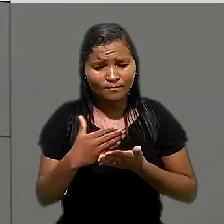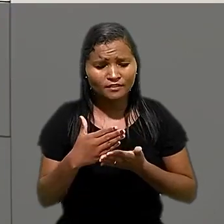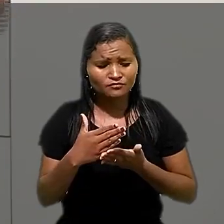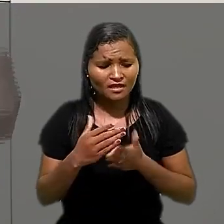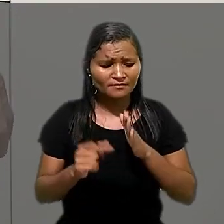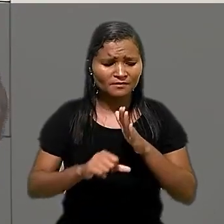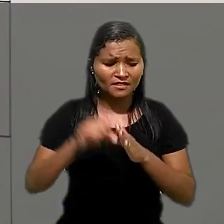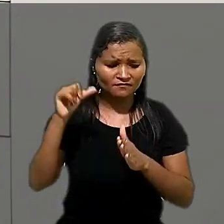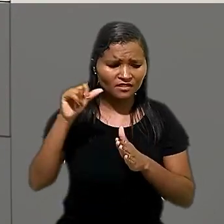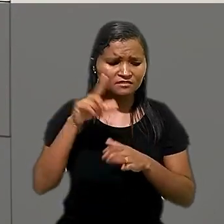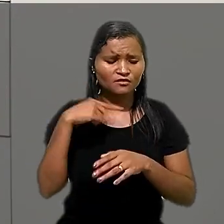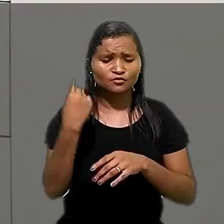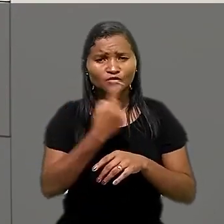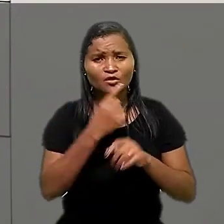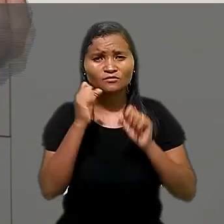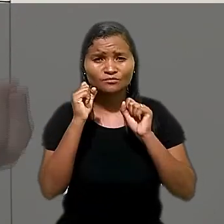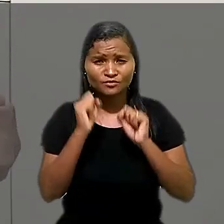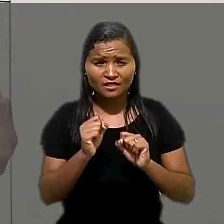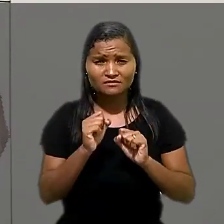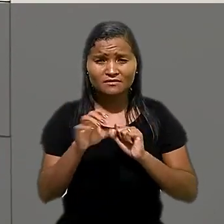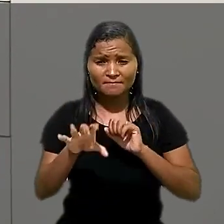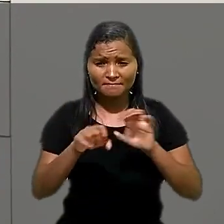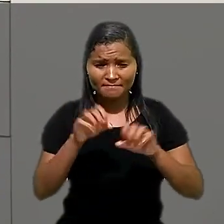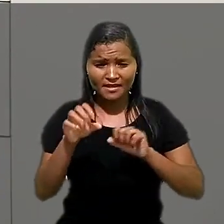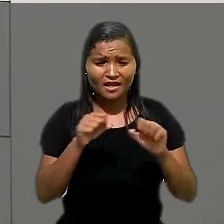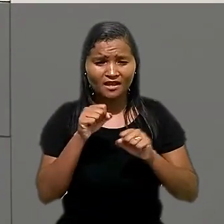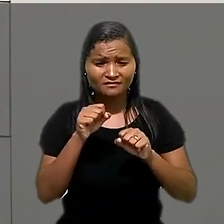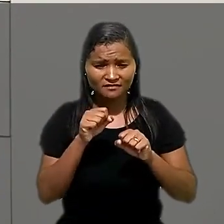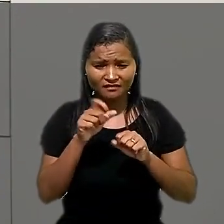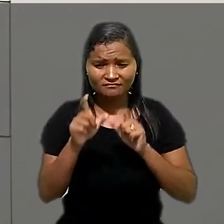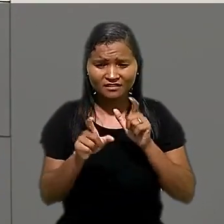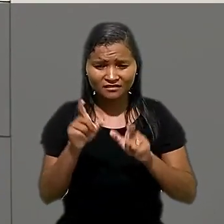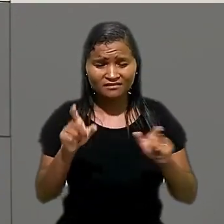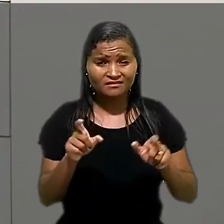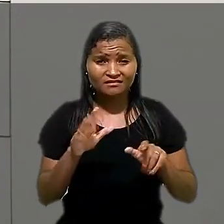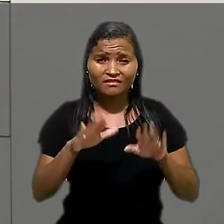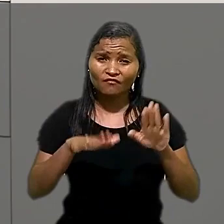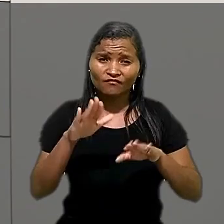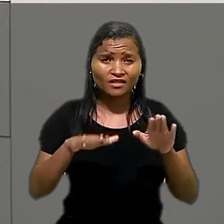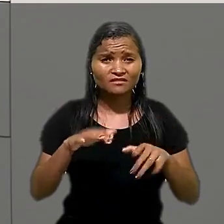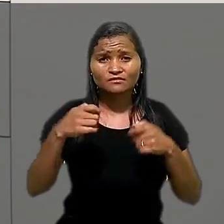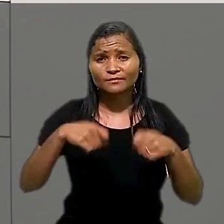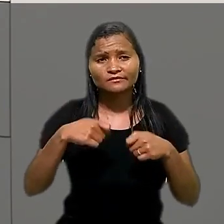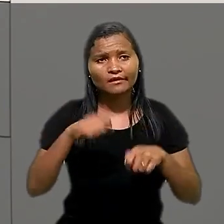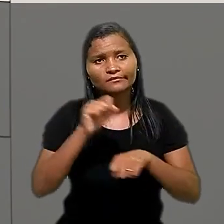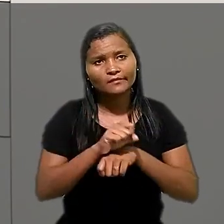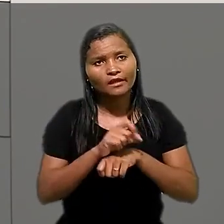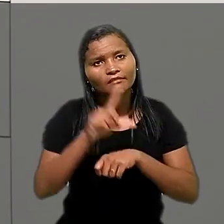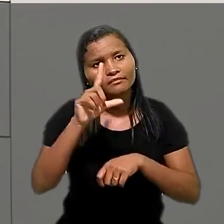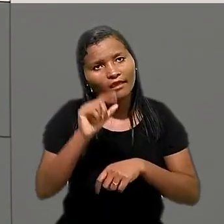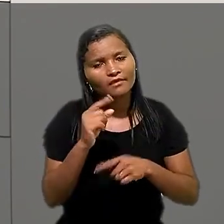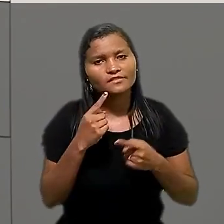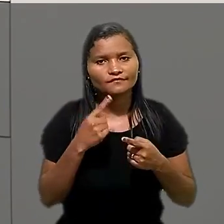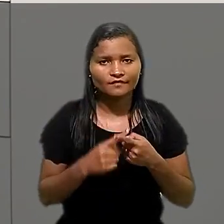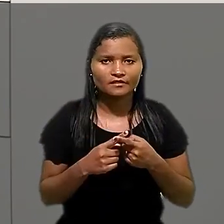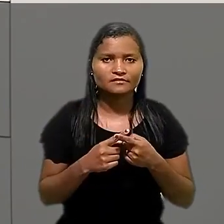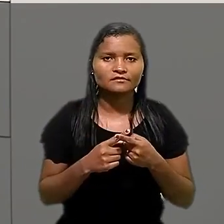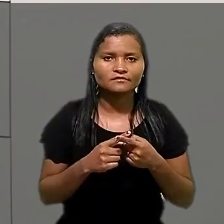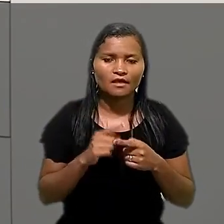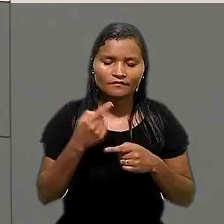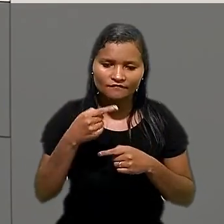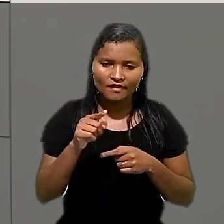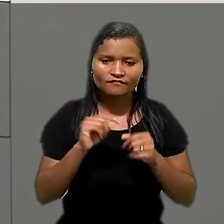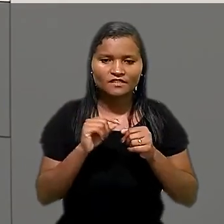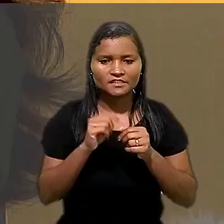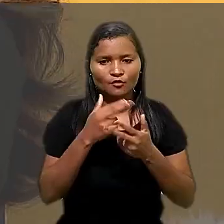Se desde a primeira vez a gente pudesse pegar esses casos talvez a gente não precisasse esperar acontecer a décima vez para daí